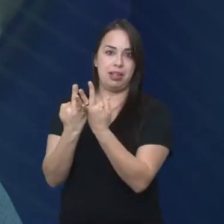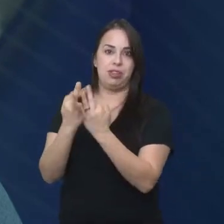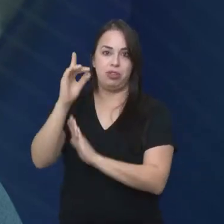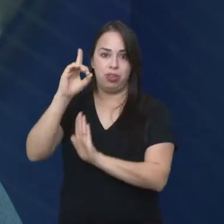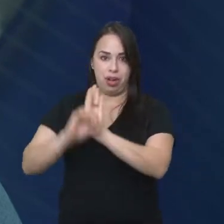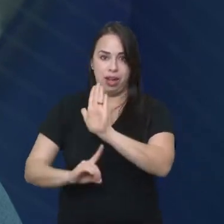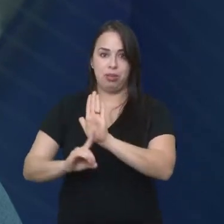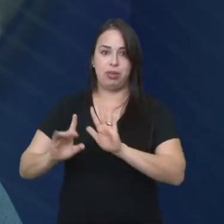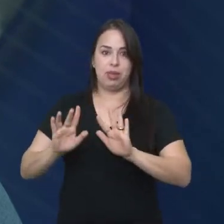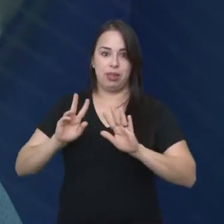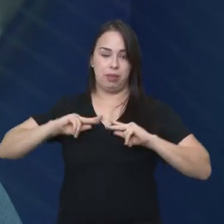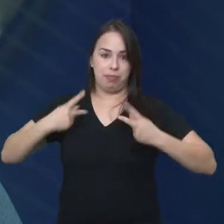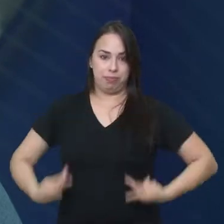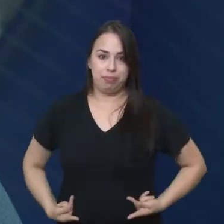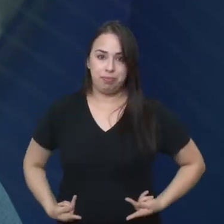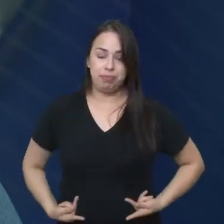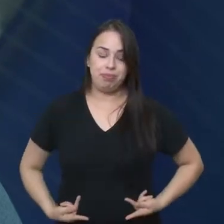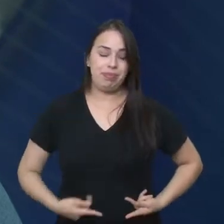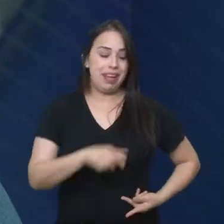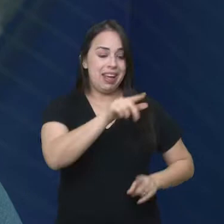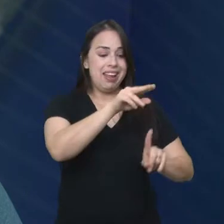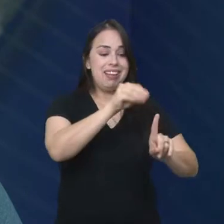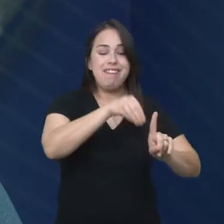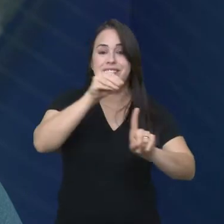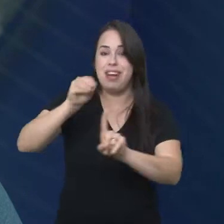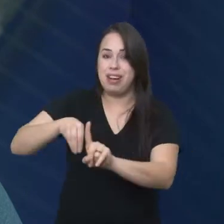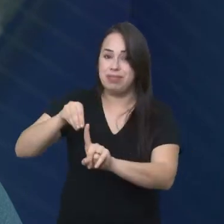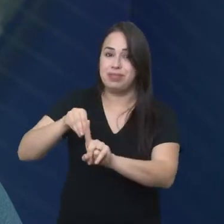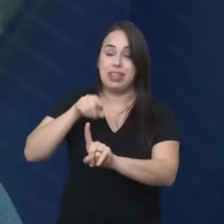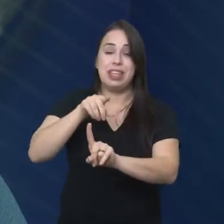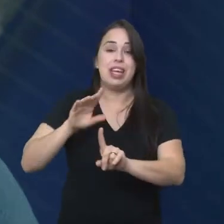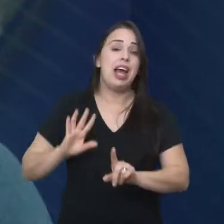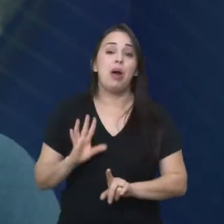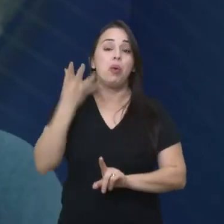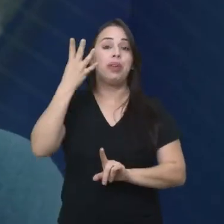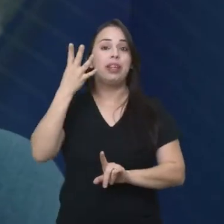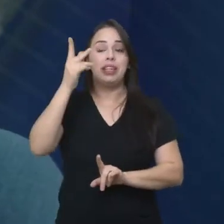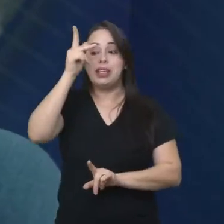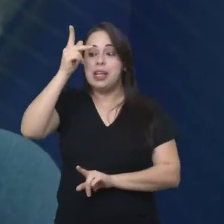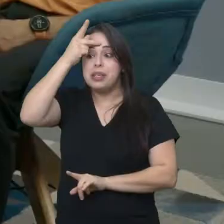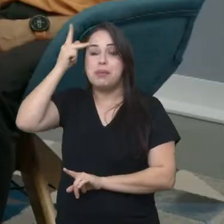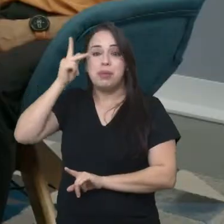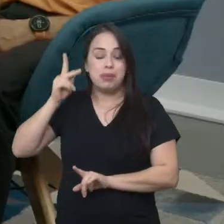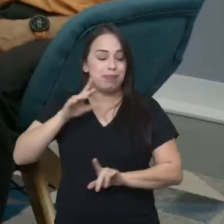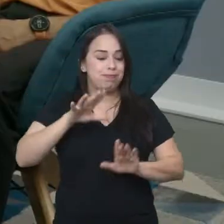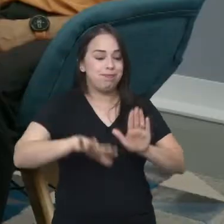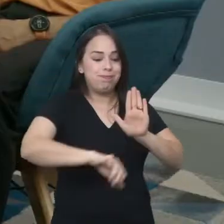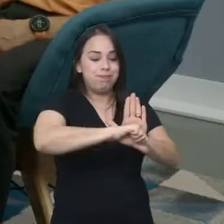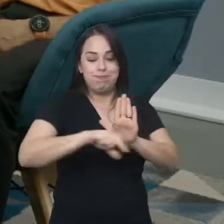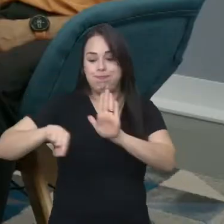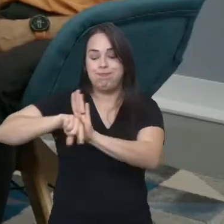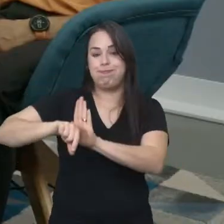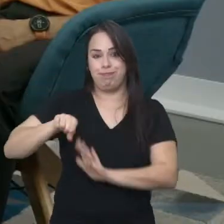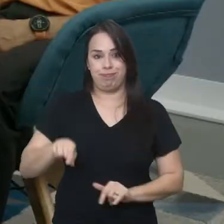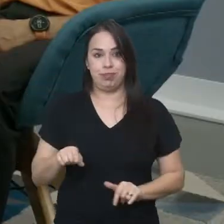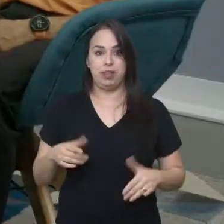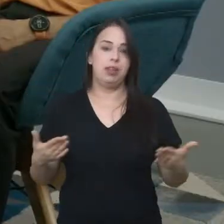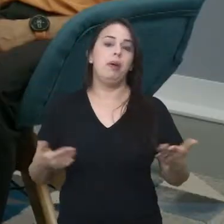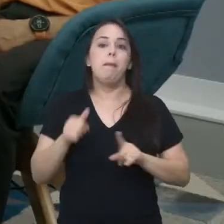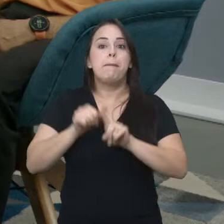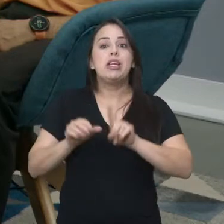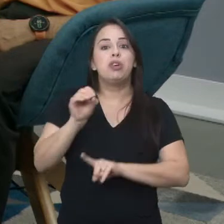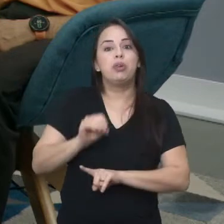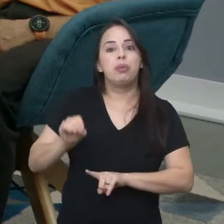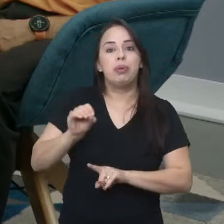mais vulneráveis, esse público é alvo constante de crimes. Estamos em outubro, um mês dedicado